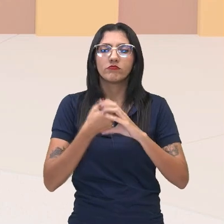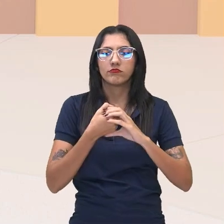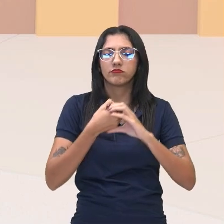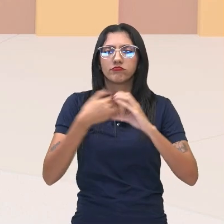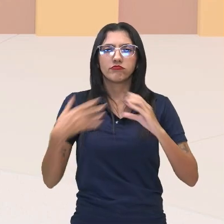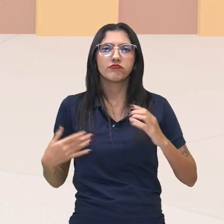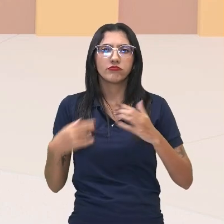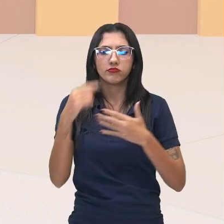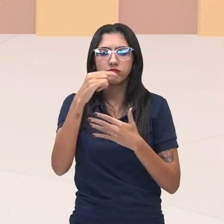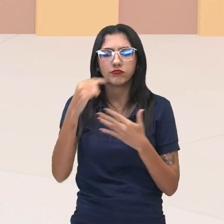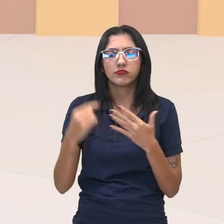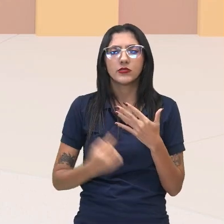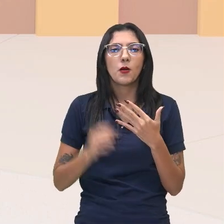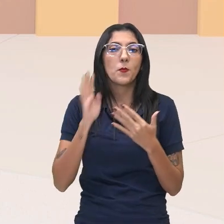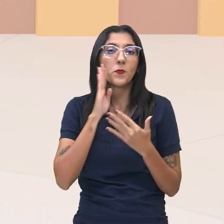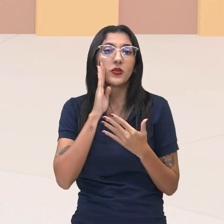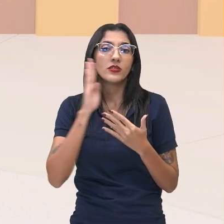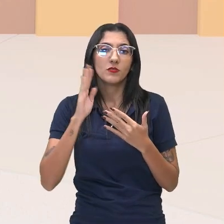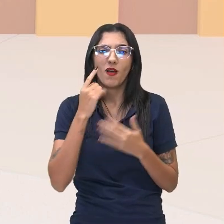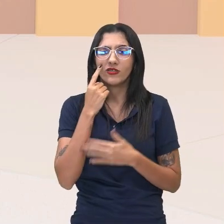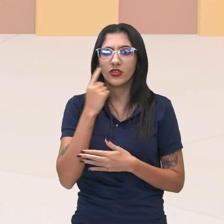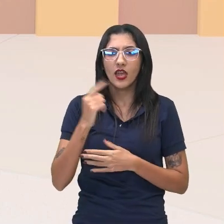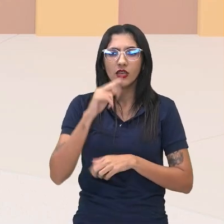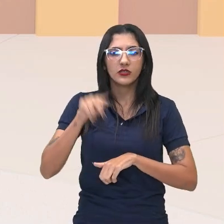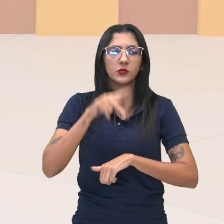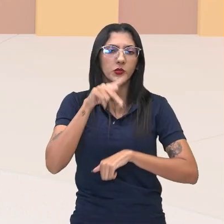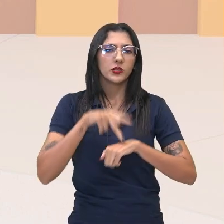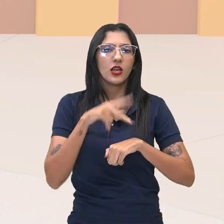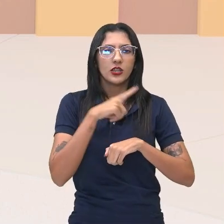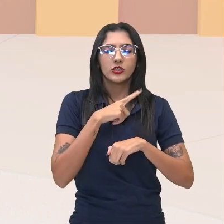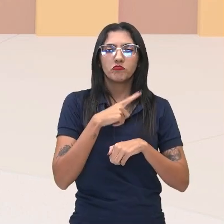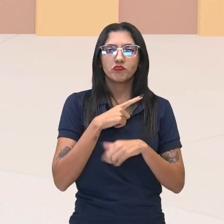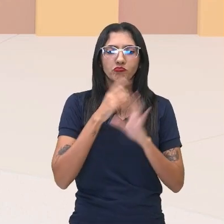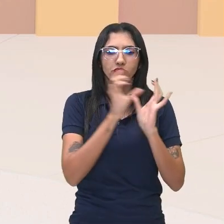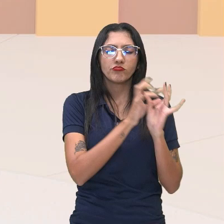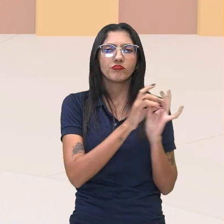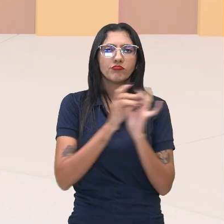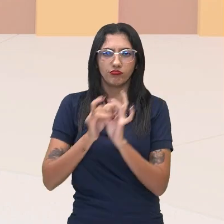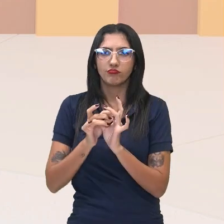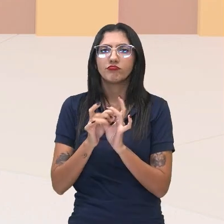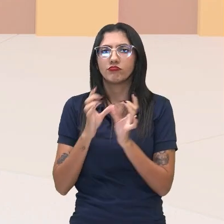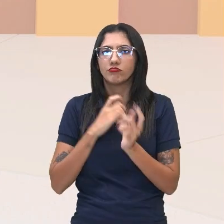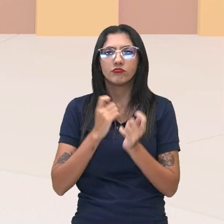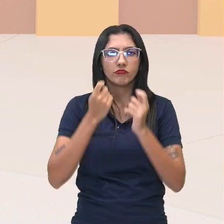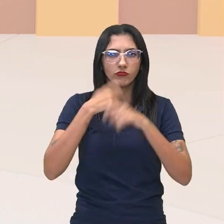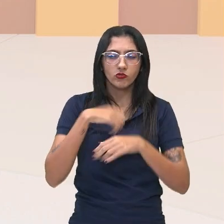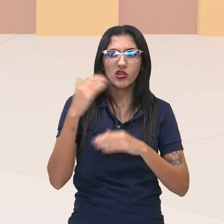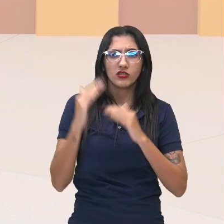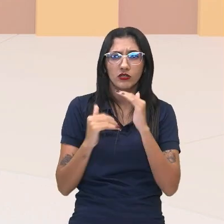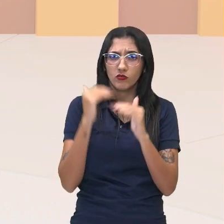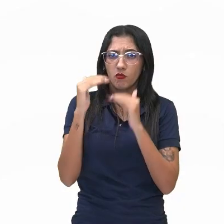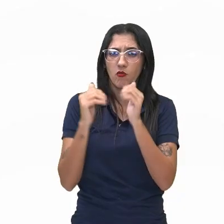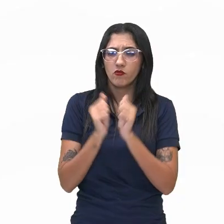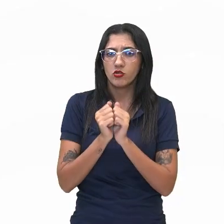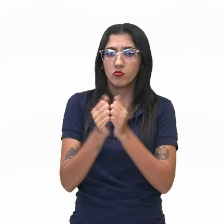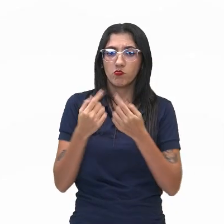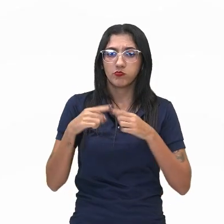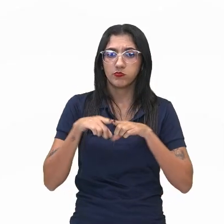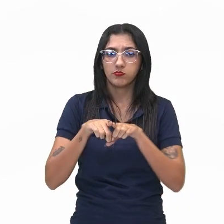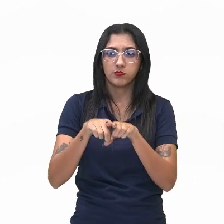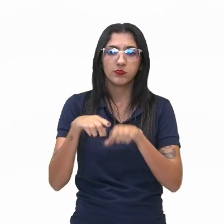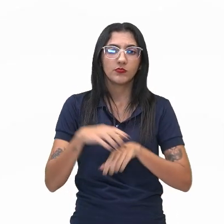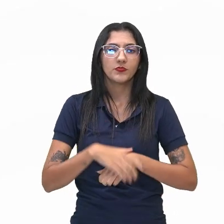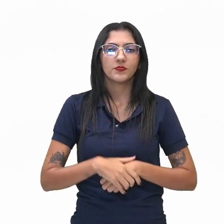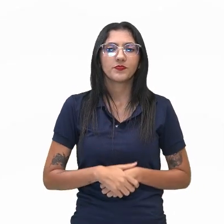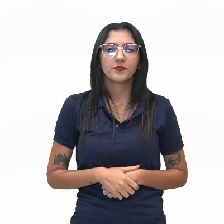características, né, desses países que se juntaram para se desenvolver cada vez mais. Okay? Que